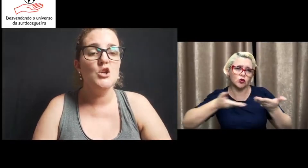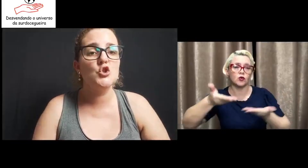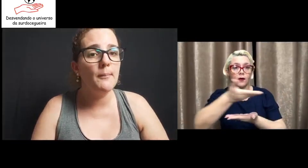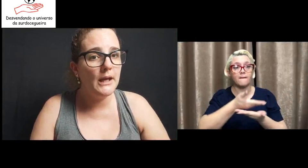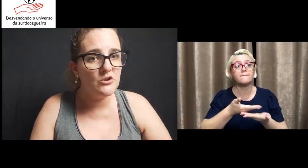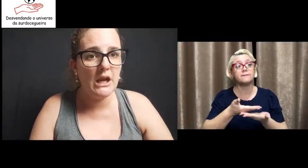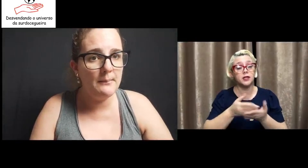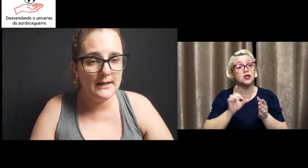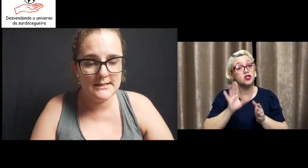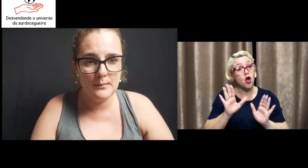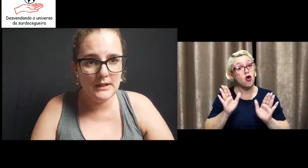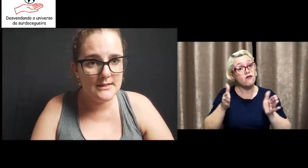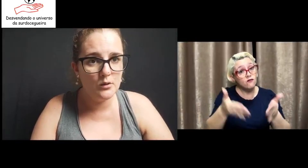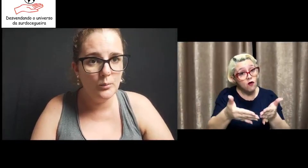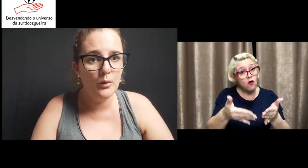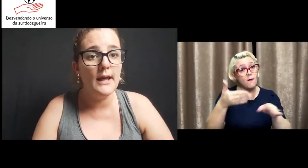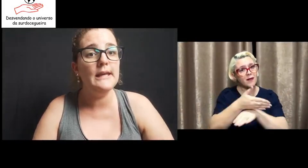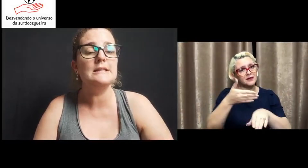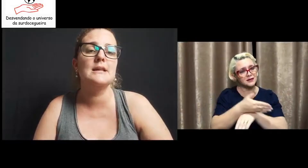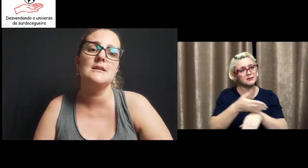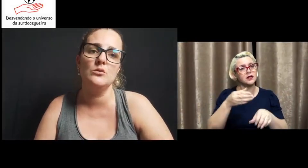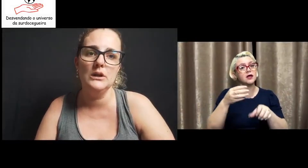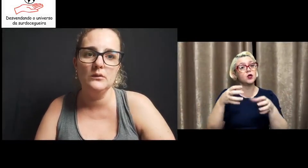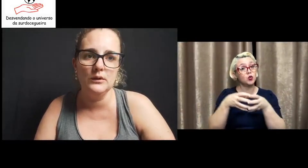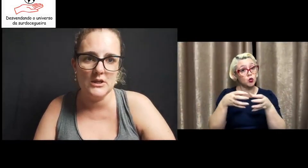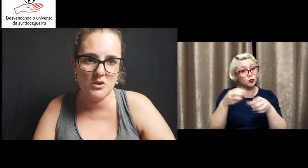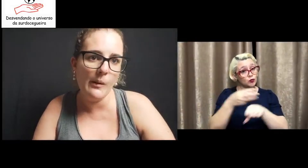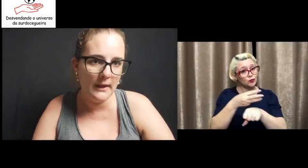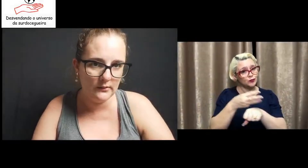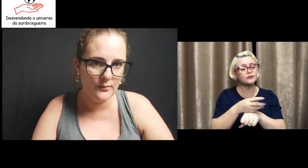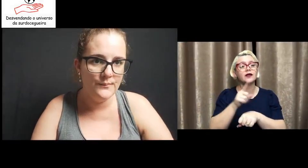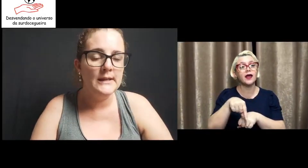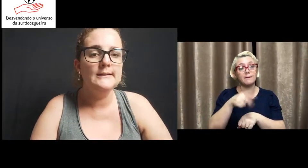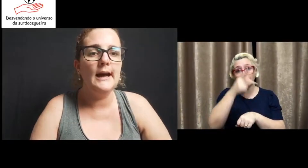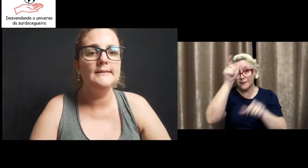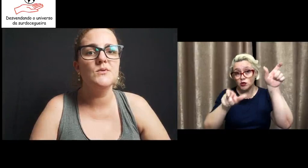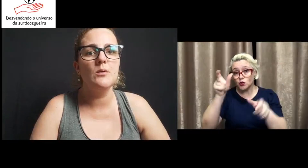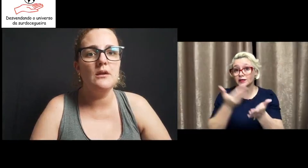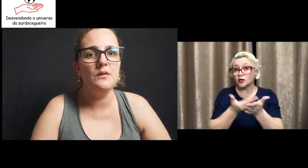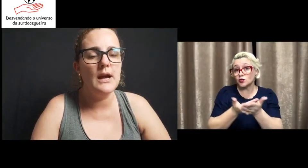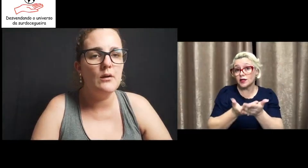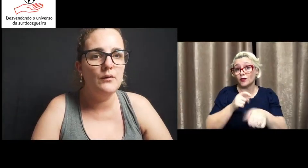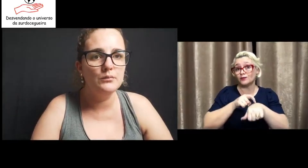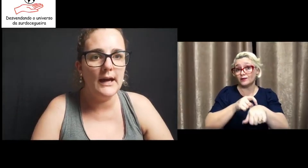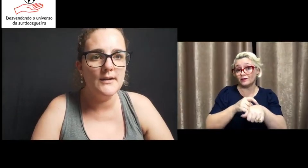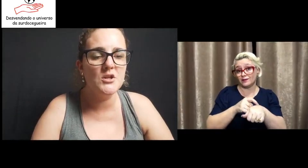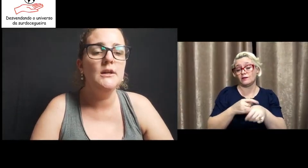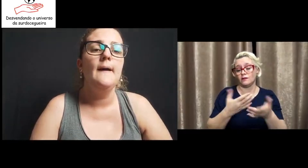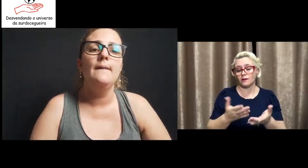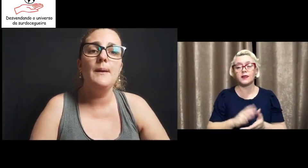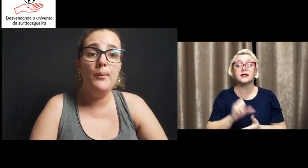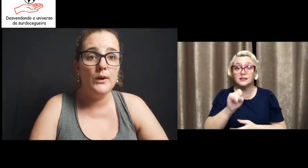trocas. Somente quem participa nesse grupo é quem está estudando neste momento, tá? Então, se alguém ficar com